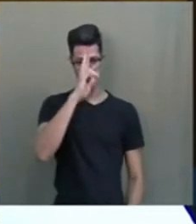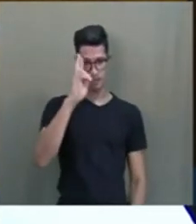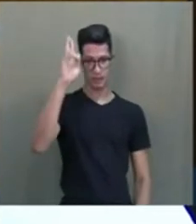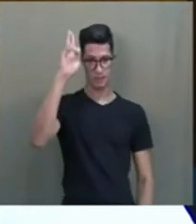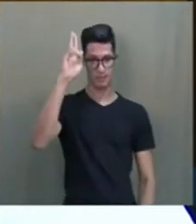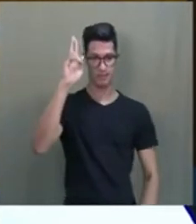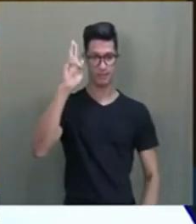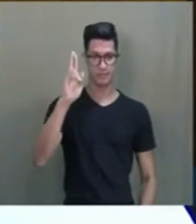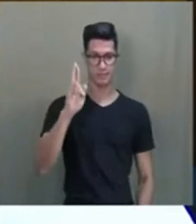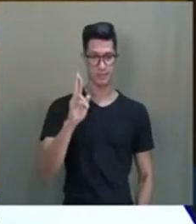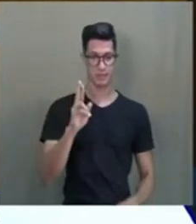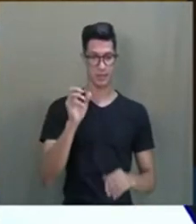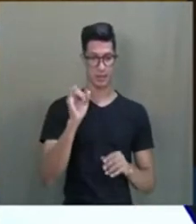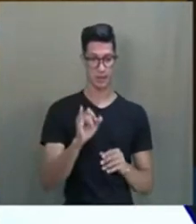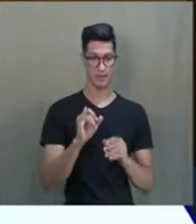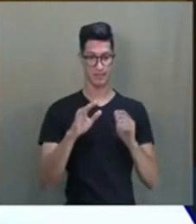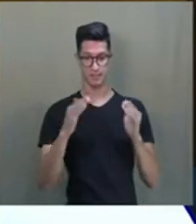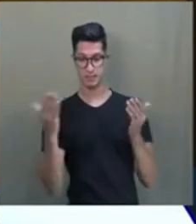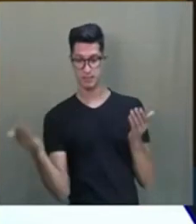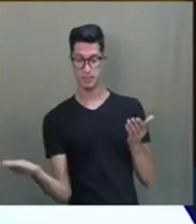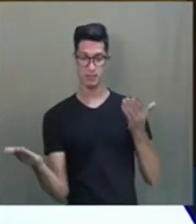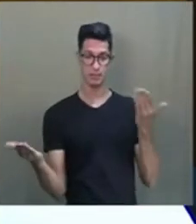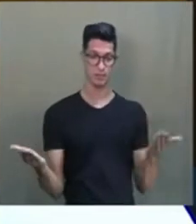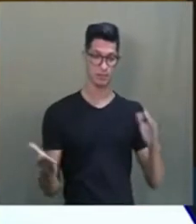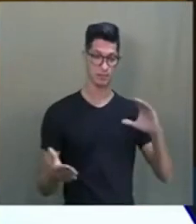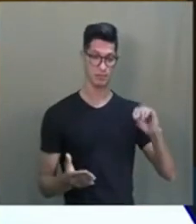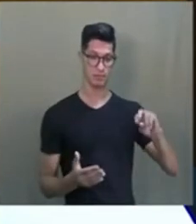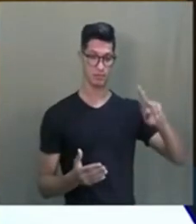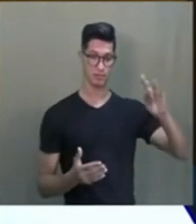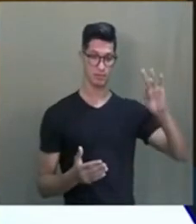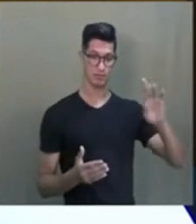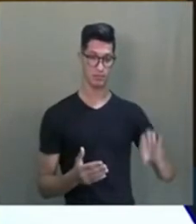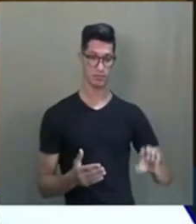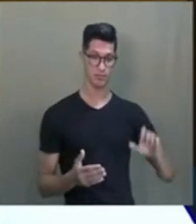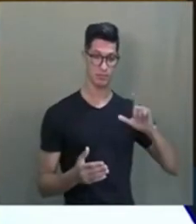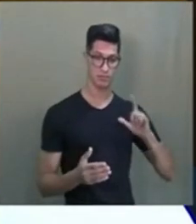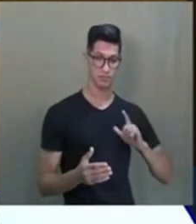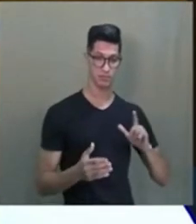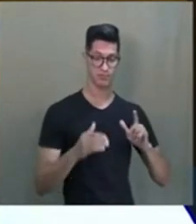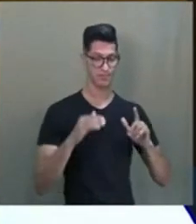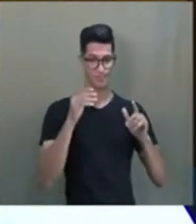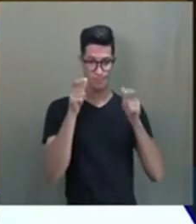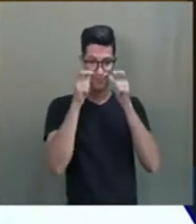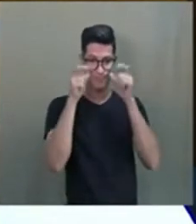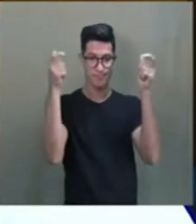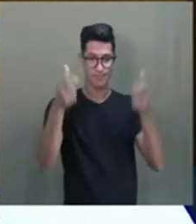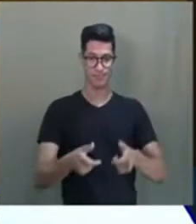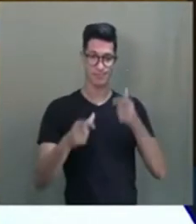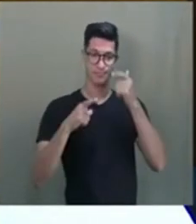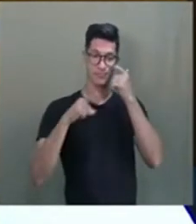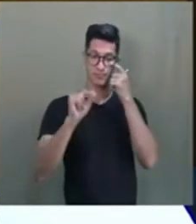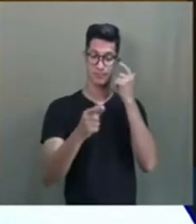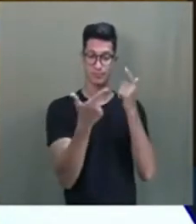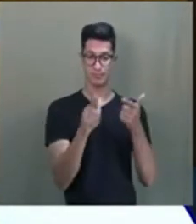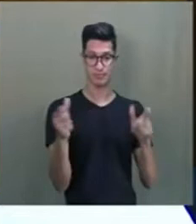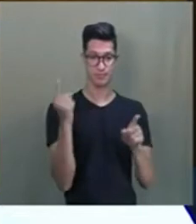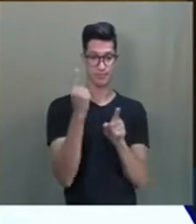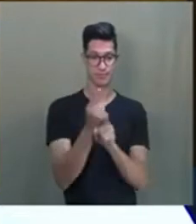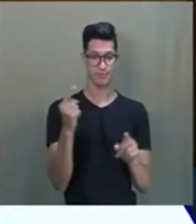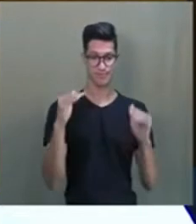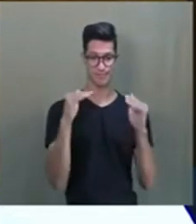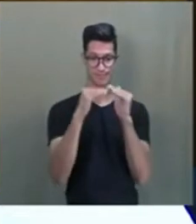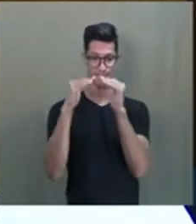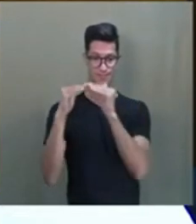senhores, se por um lado as Cortes abrigavam um conflito de interesses que não encontrou